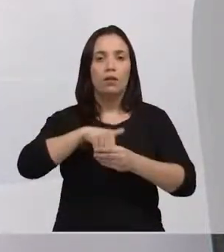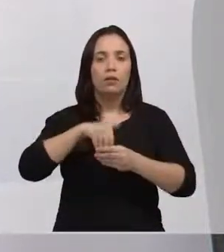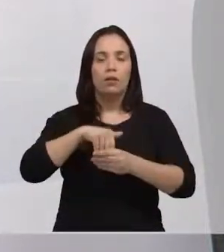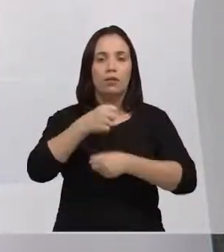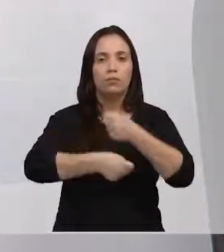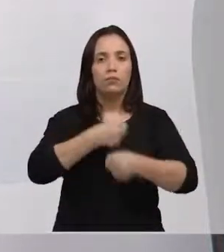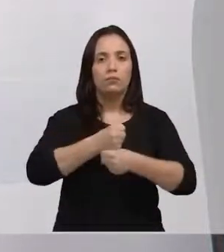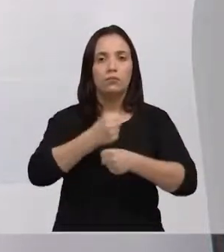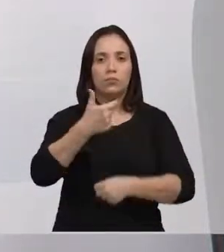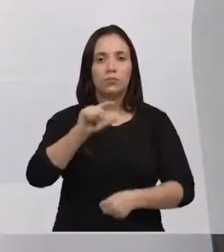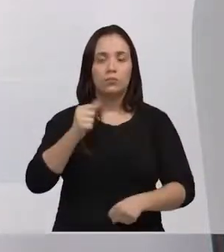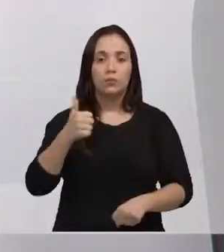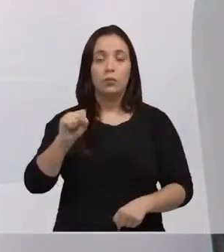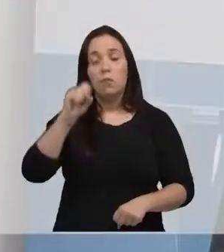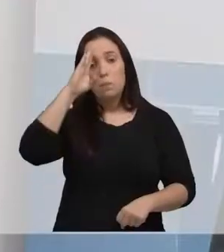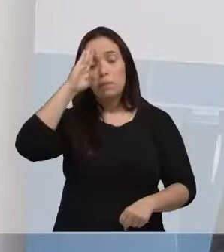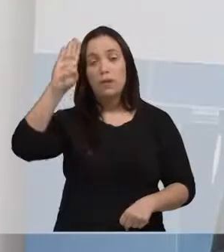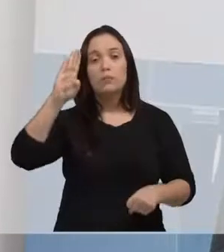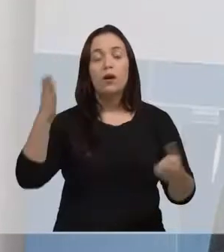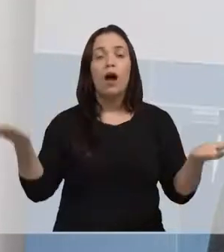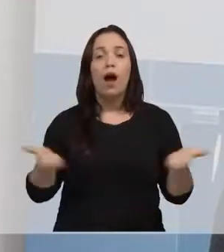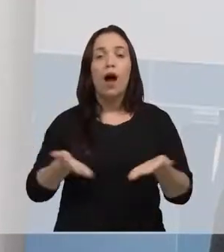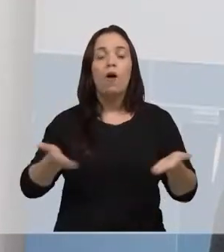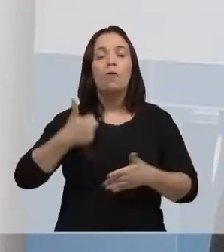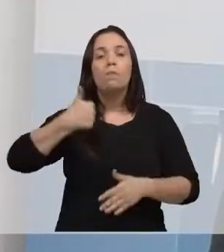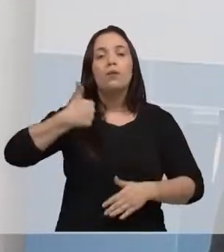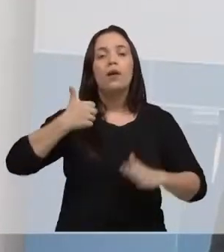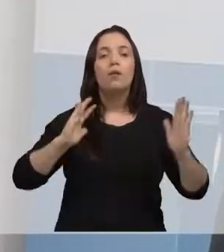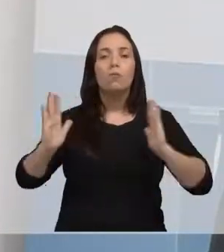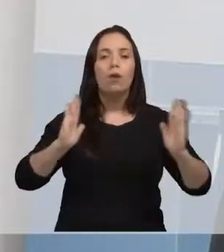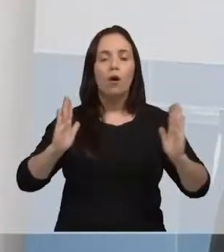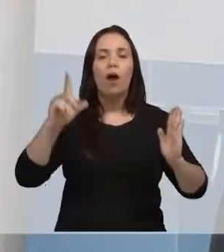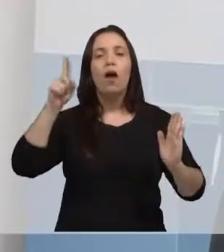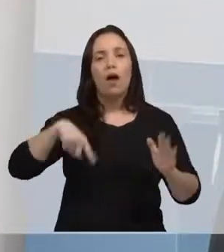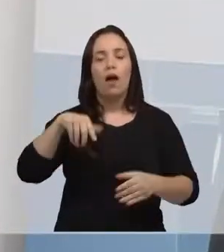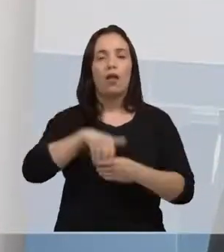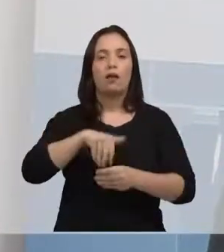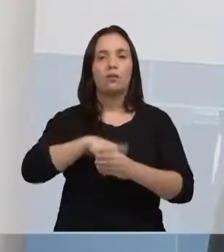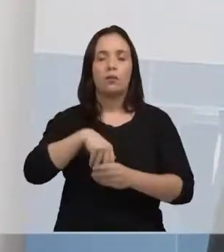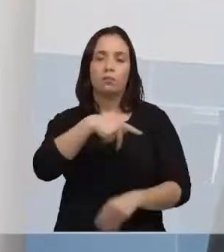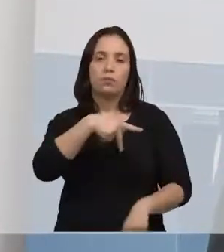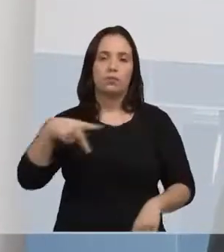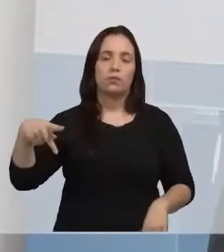2018, falando principalmente, agora no primeiro bloco, sobre as eleições presidenciais,